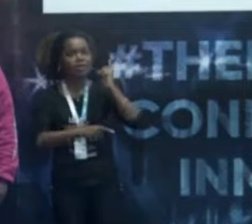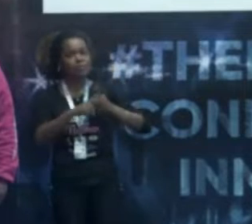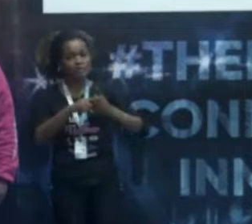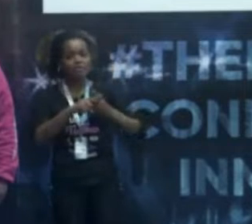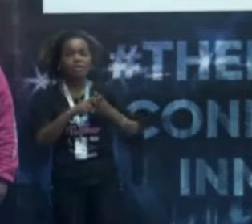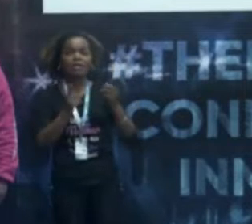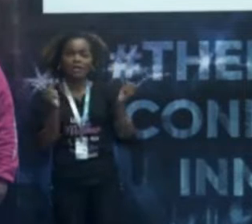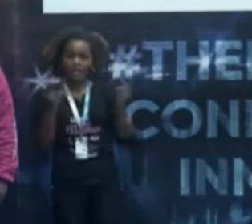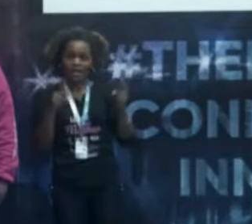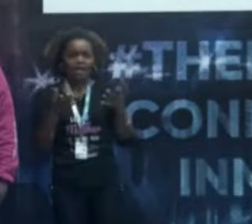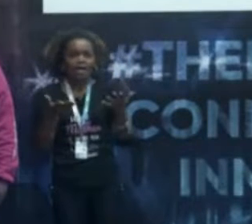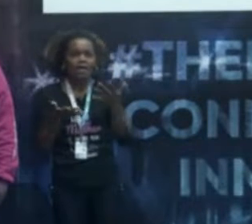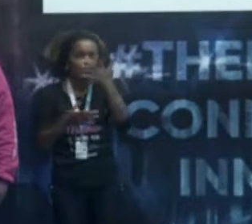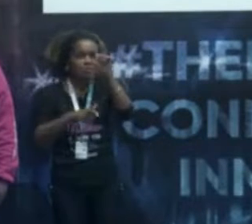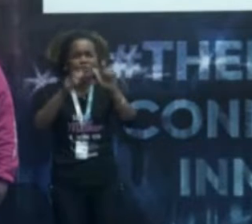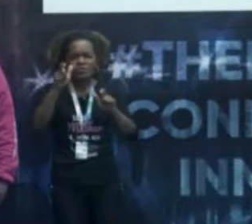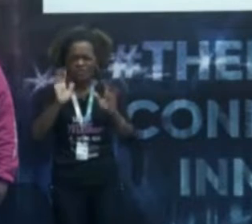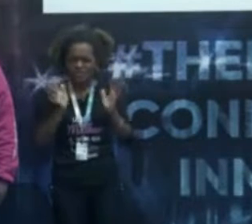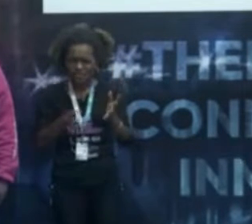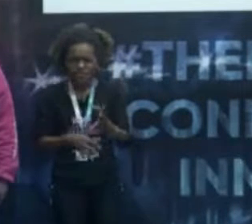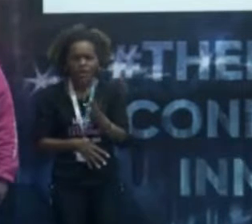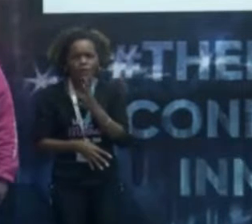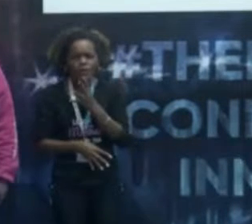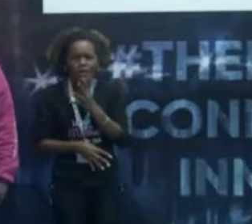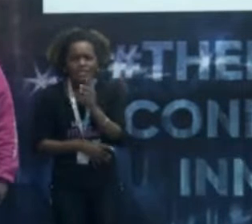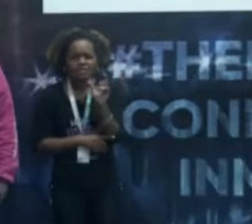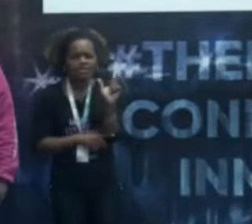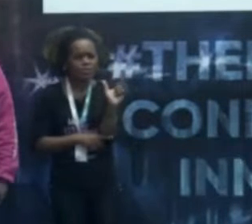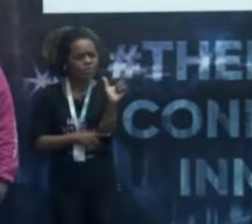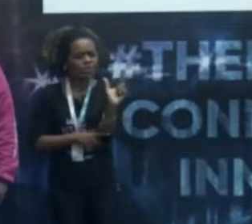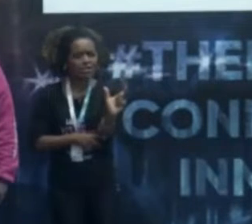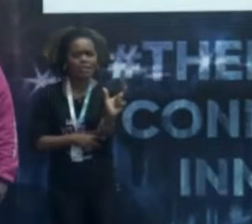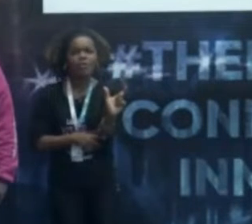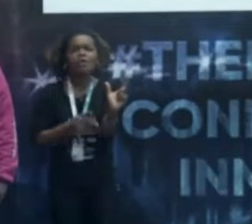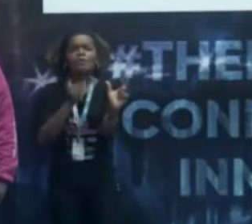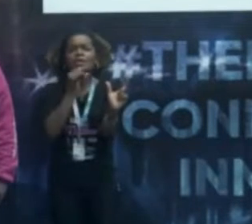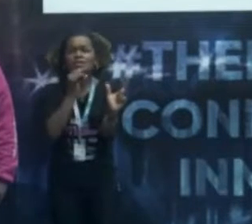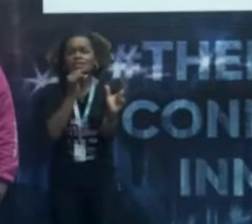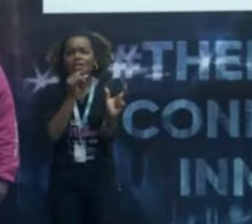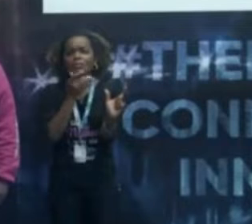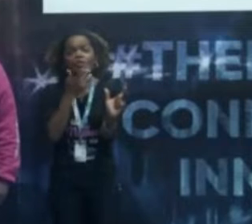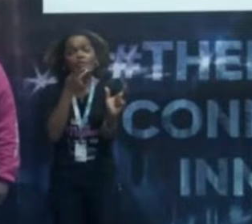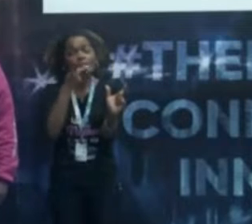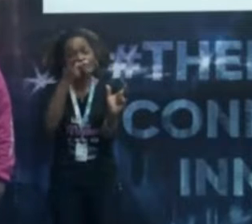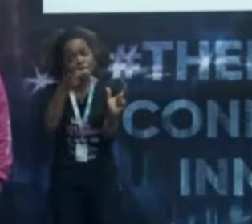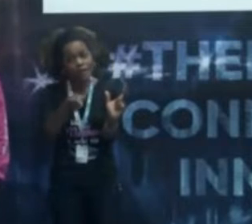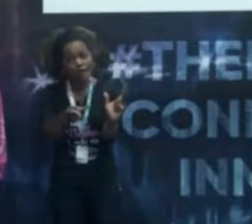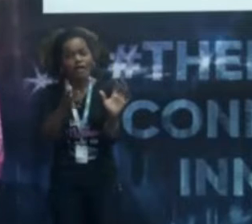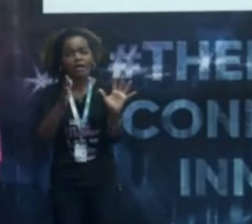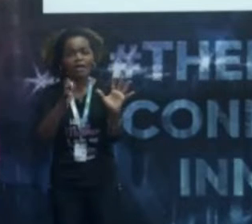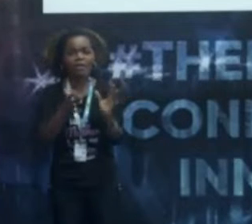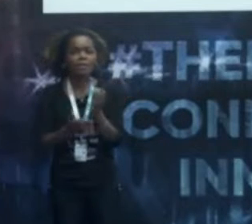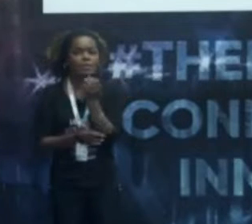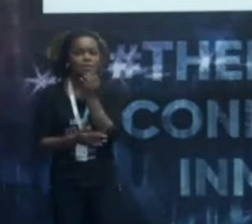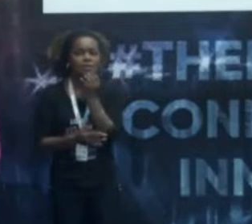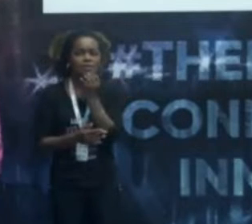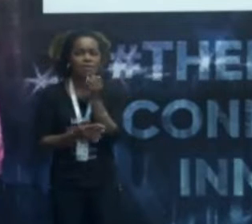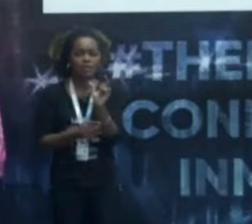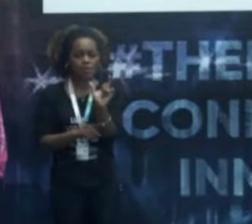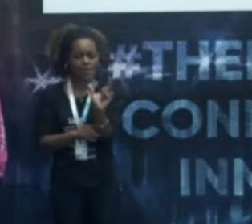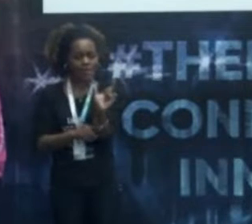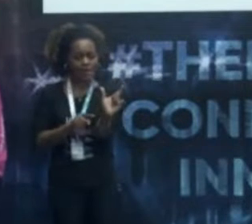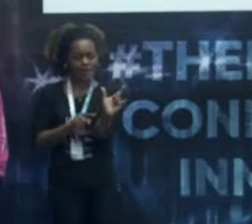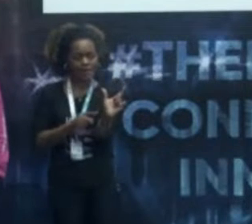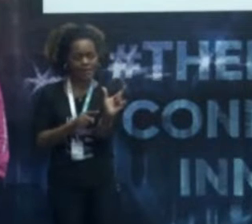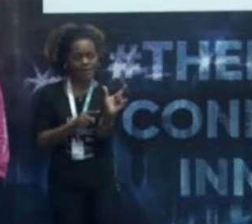quantas pessoas já ouviram falar desse termo, que fala justamente sobre isso, né? Que vem o tokenismo, a palavra em si, a